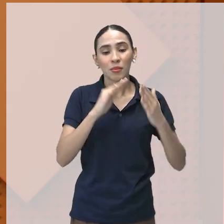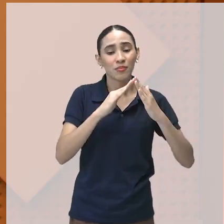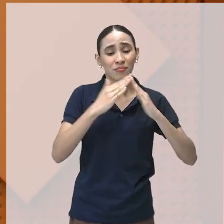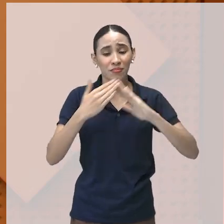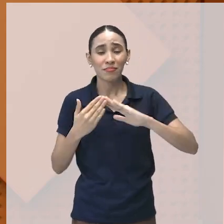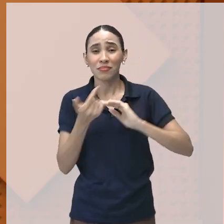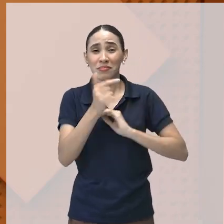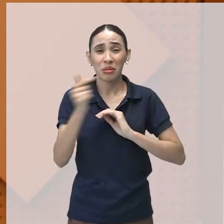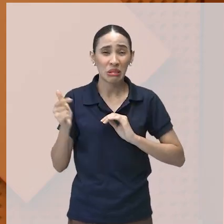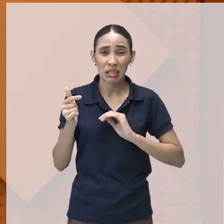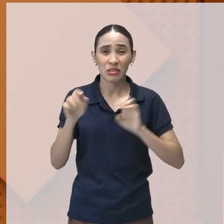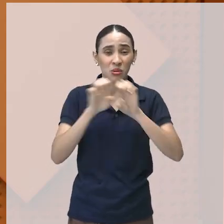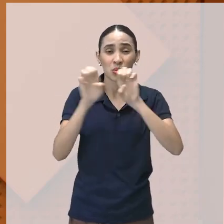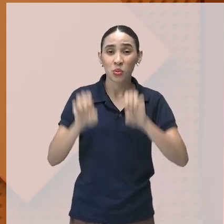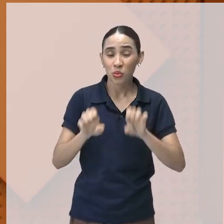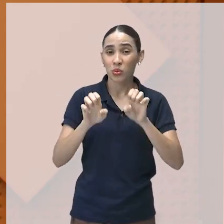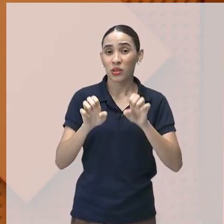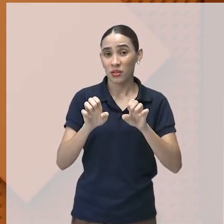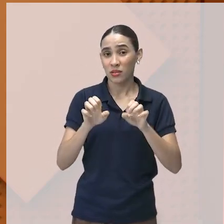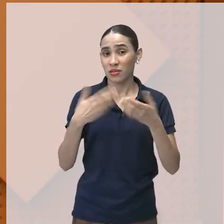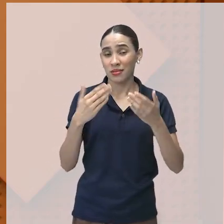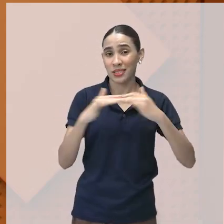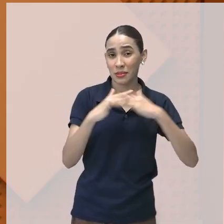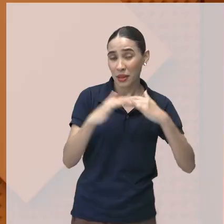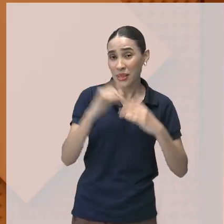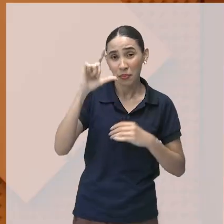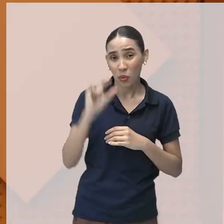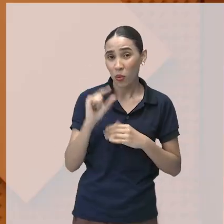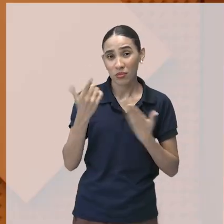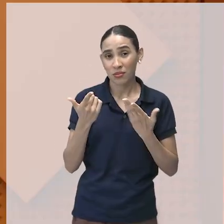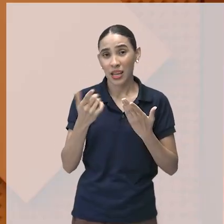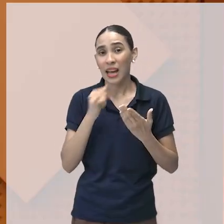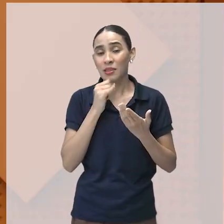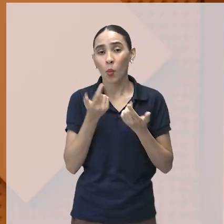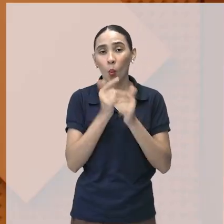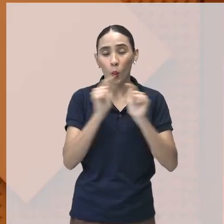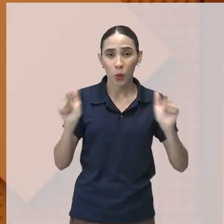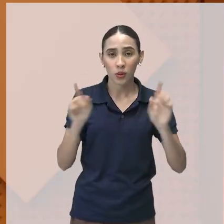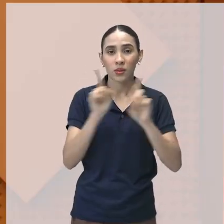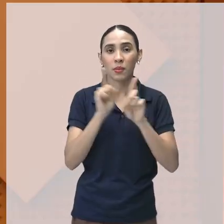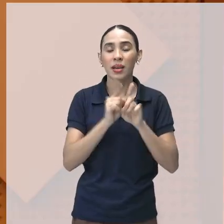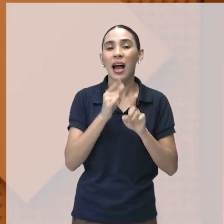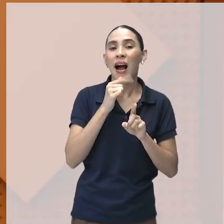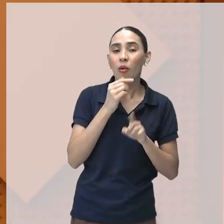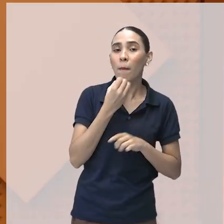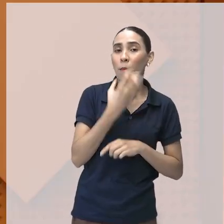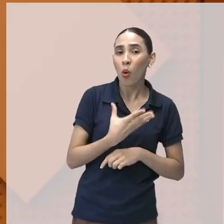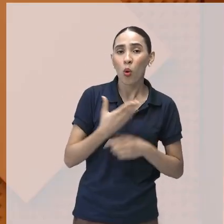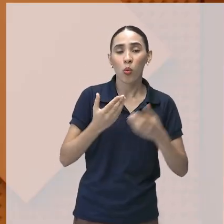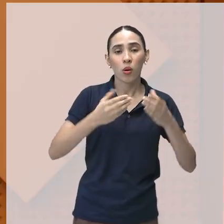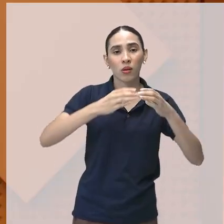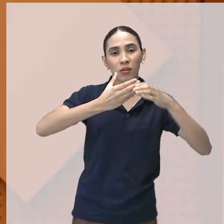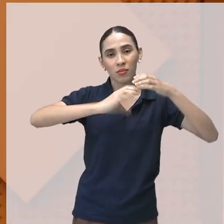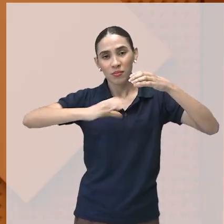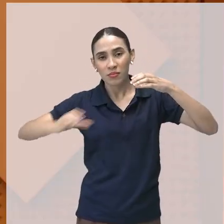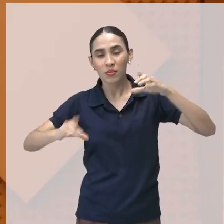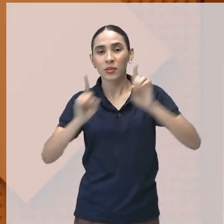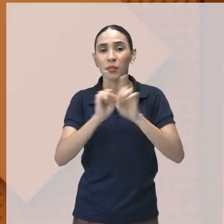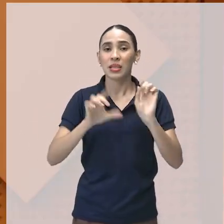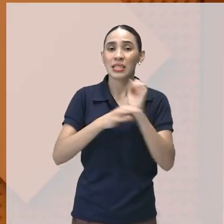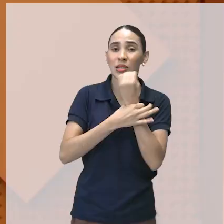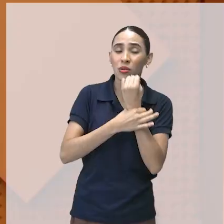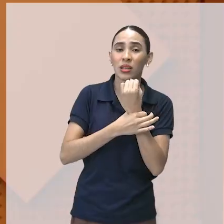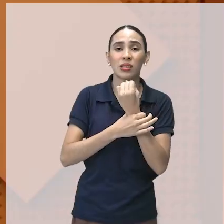cidade sem nenhuma infraestrutura urbana mínima ali, como saneamento básico, água potável, esgoto, né?